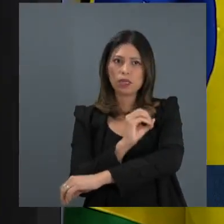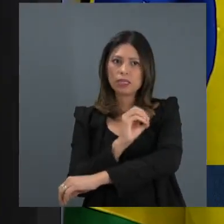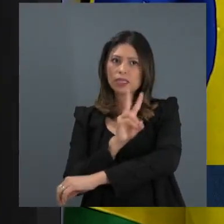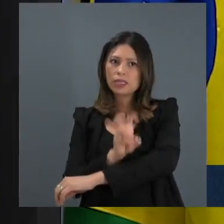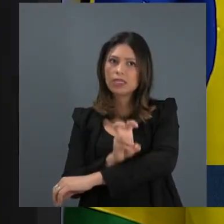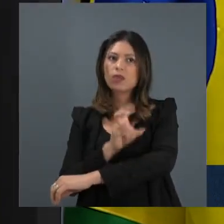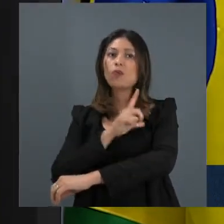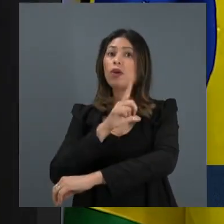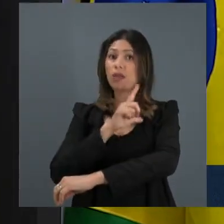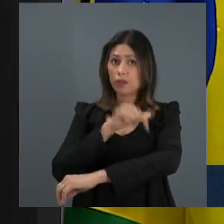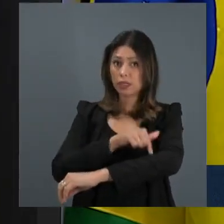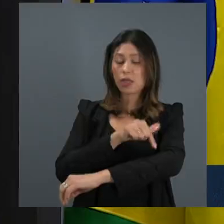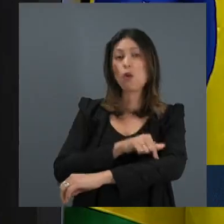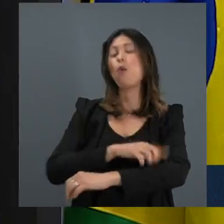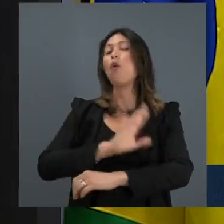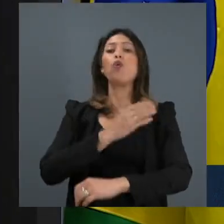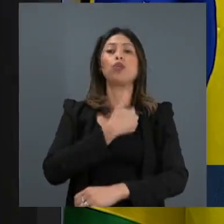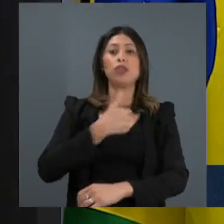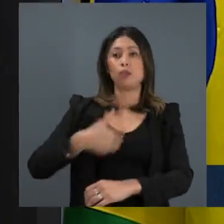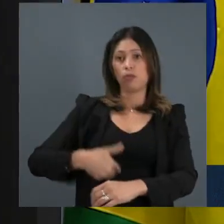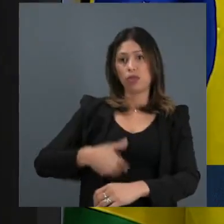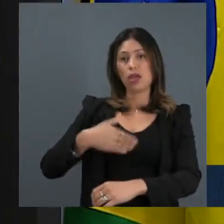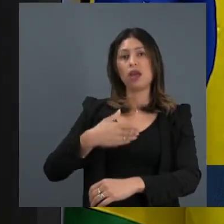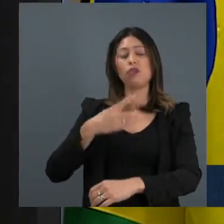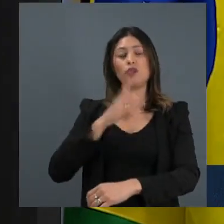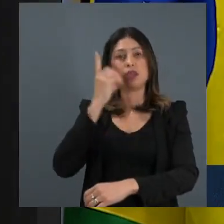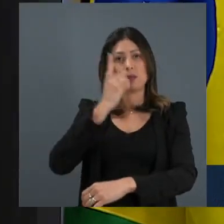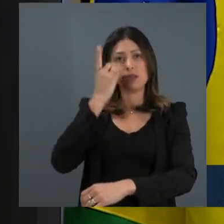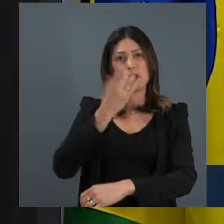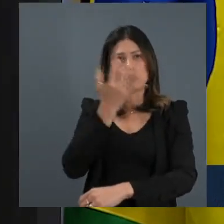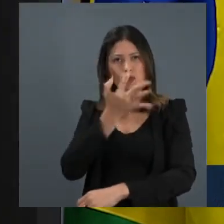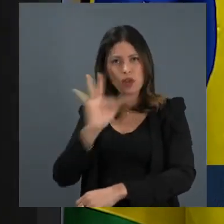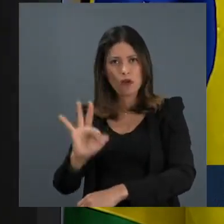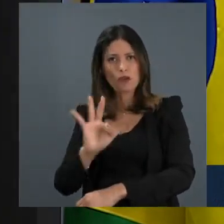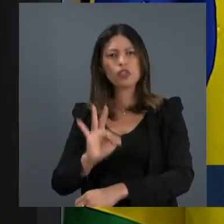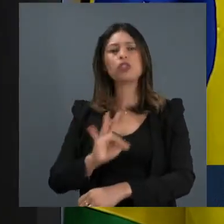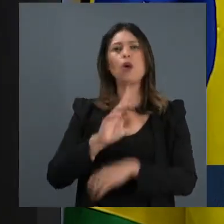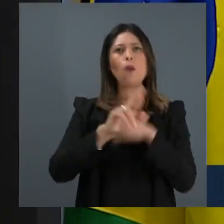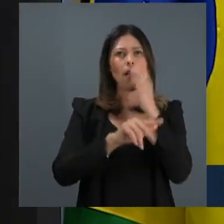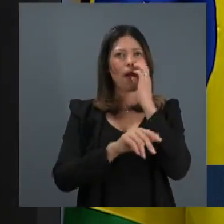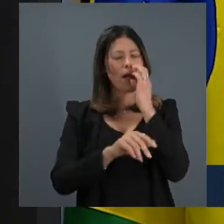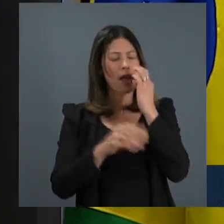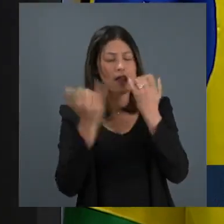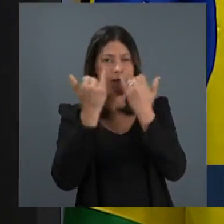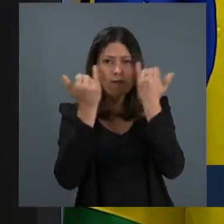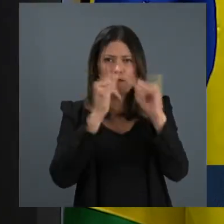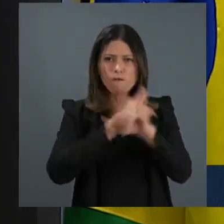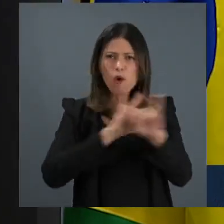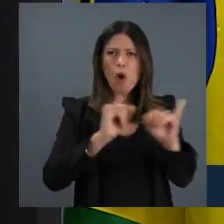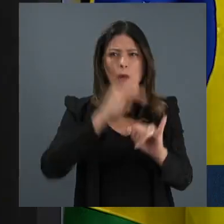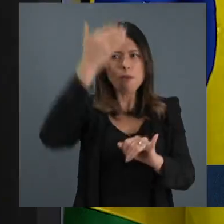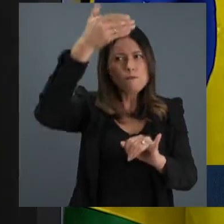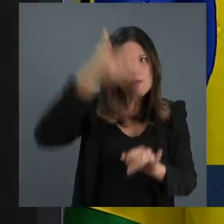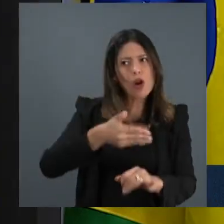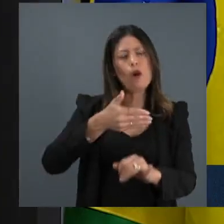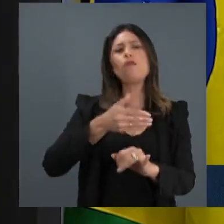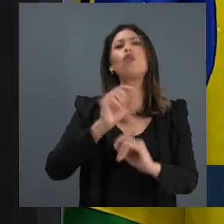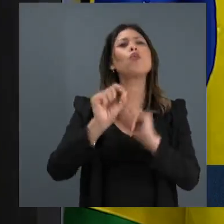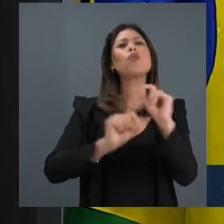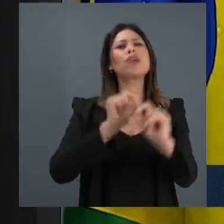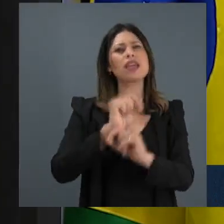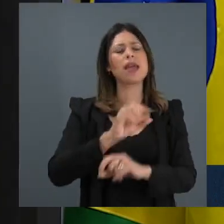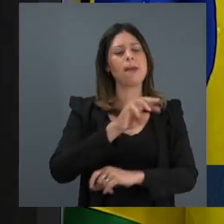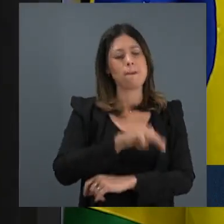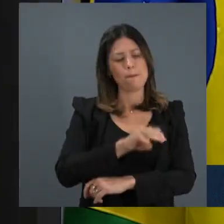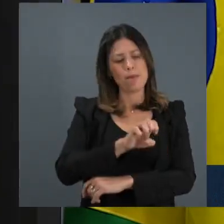federal Robert Jefferson denuncia e mostra as provas de um esquema que passou a ser considerado como